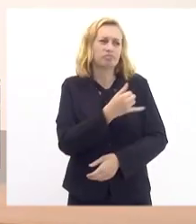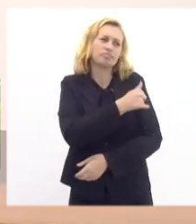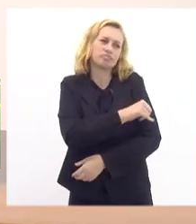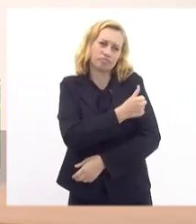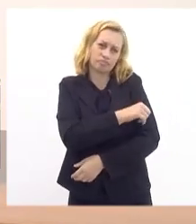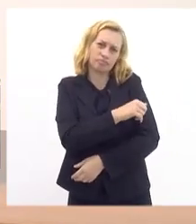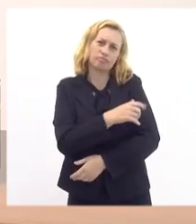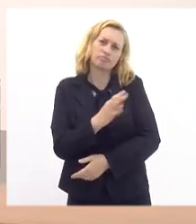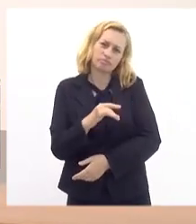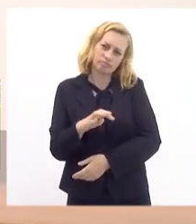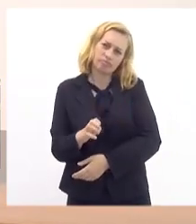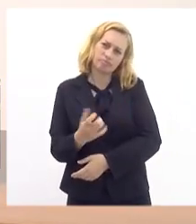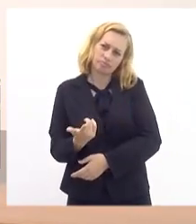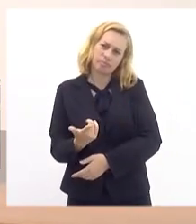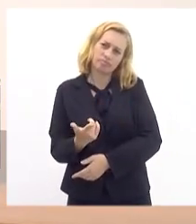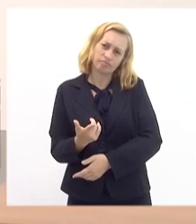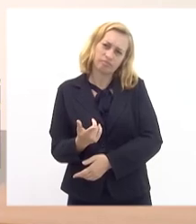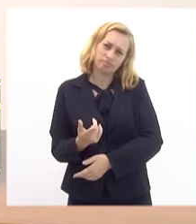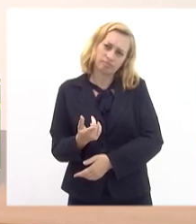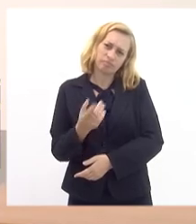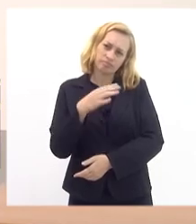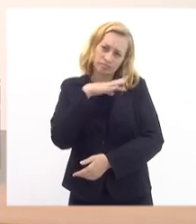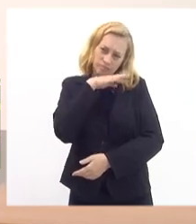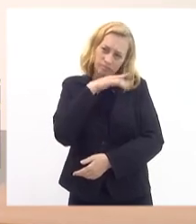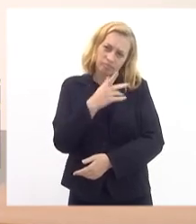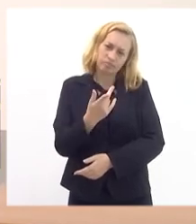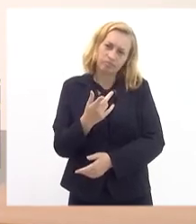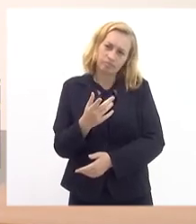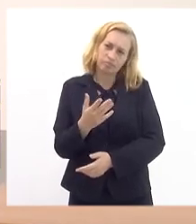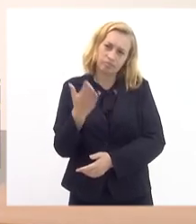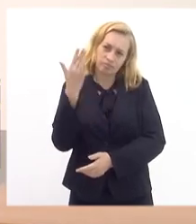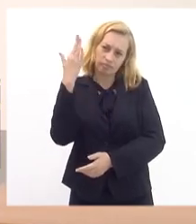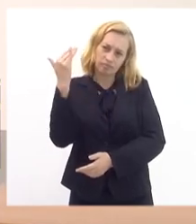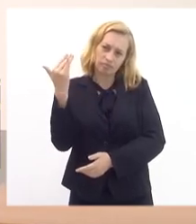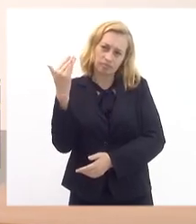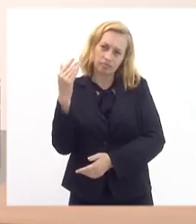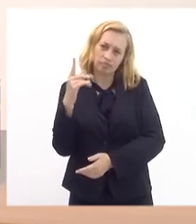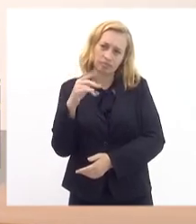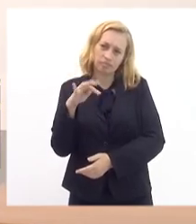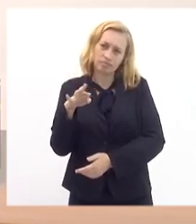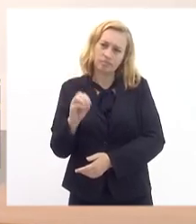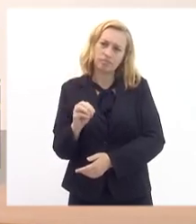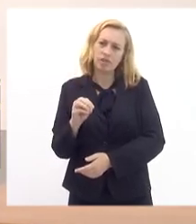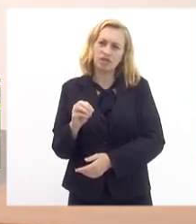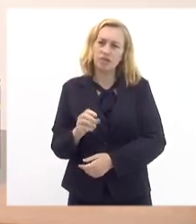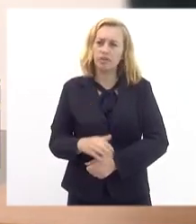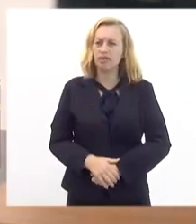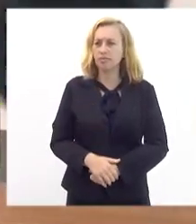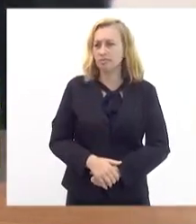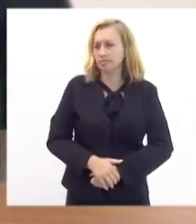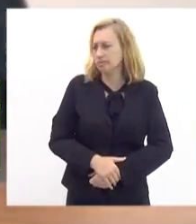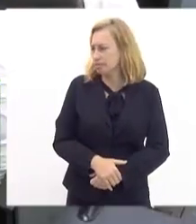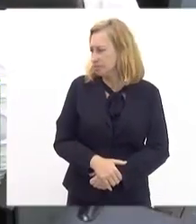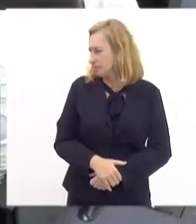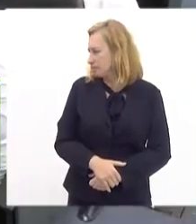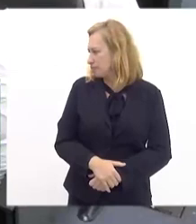carioca e a gente Fluminense e vai pegar mal vai prejudicar a nossa forma de malandragem muito obrigada obrigada